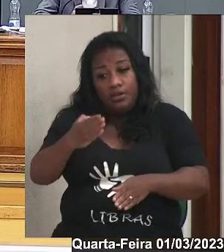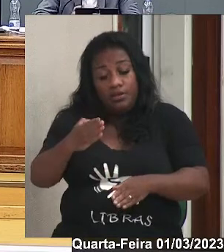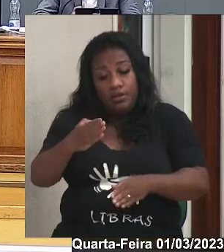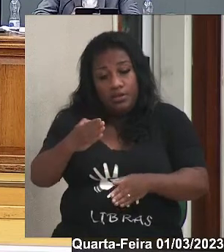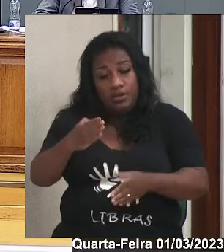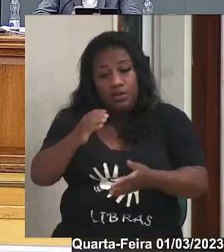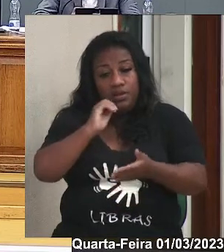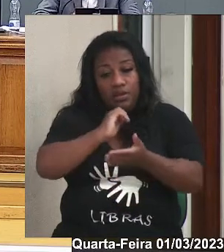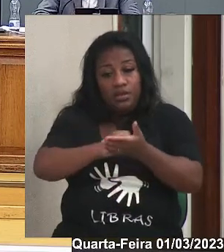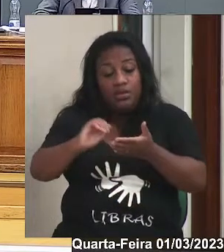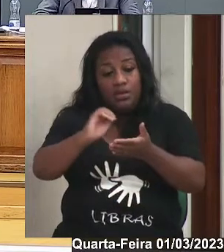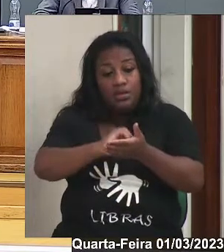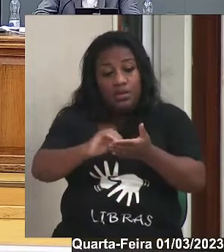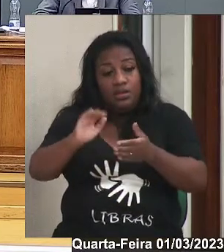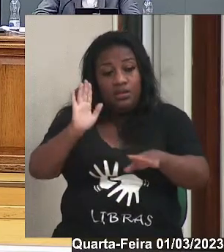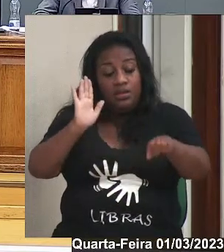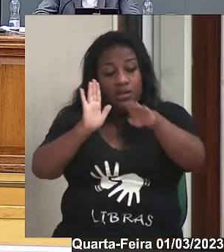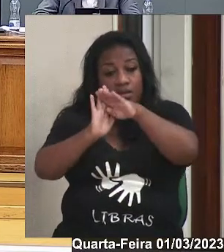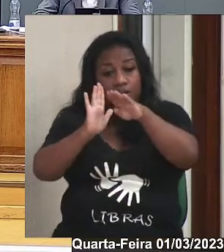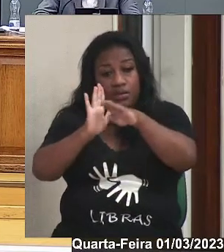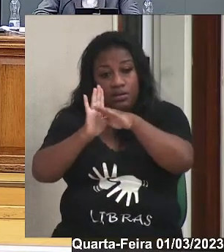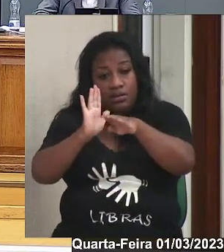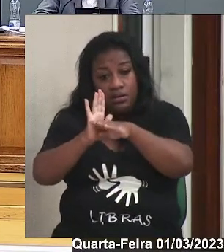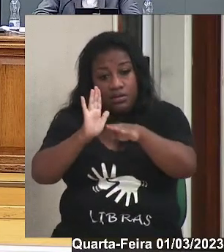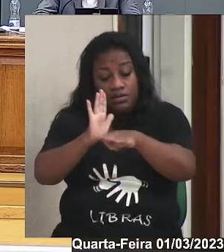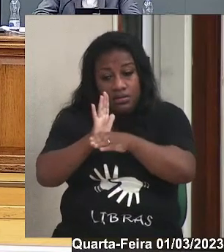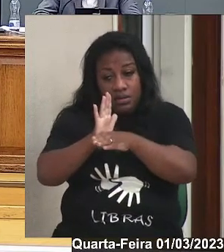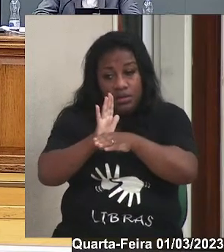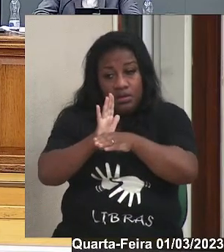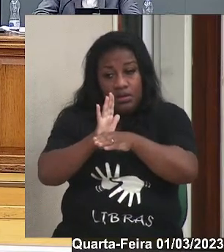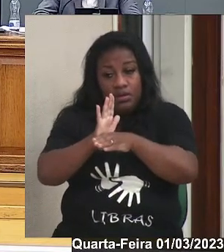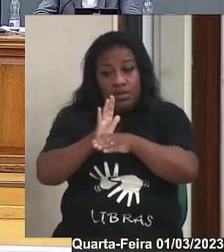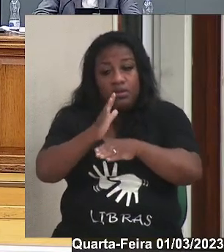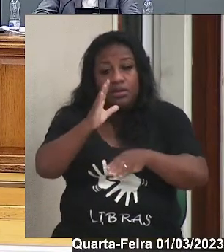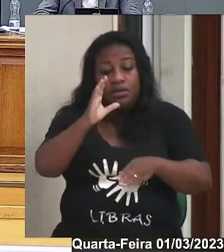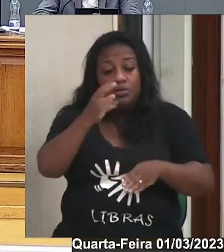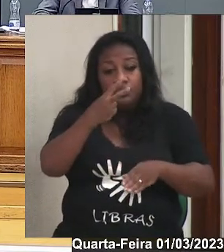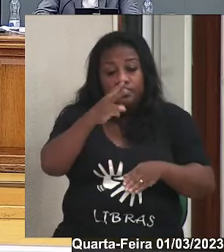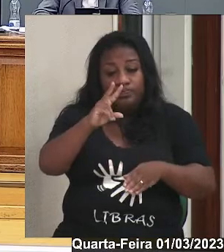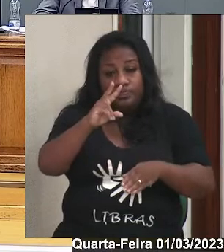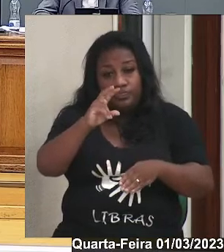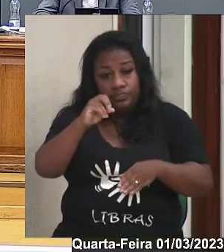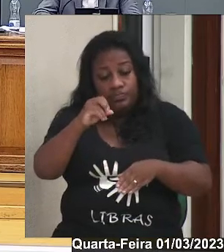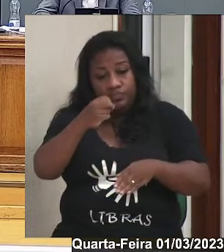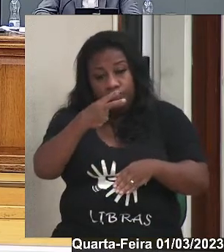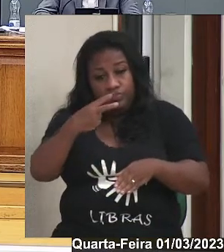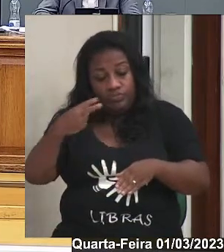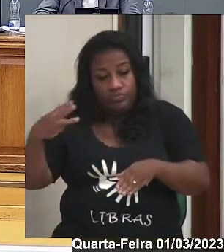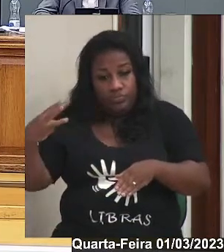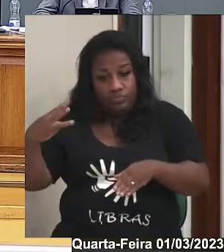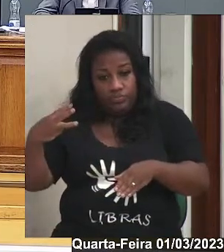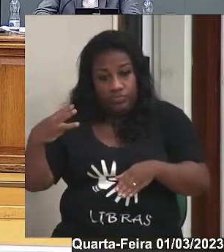Solicito que o senhor secretário faça a leitura do projeto de decreto legislativo número 05/2023.